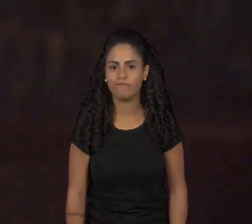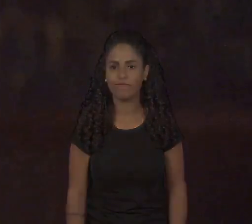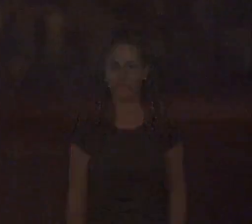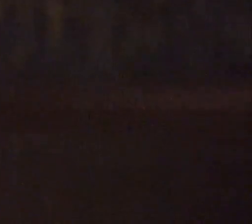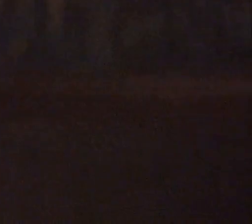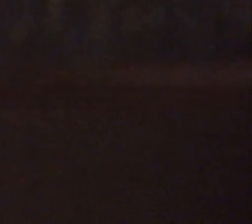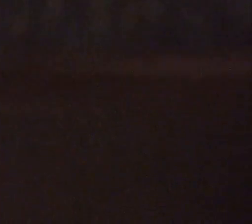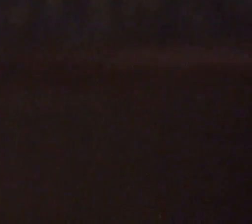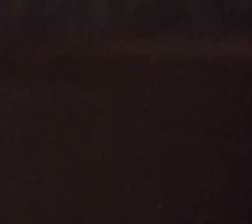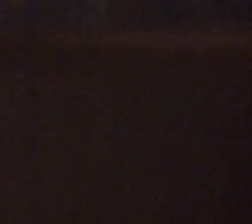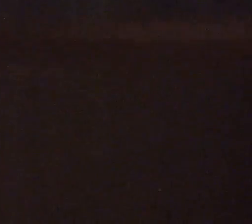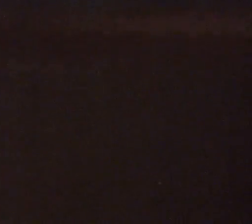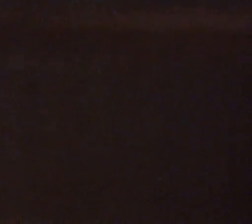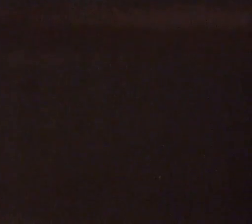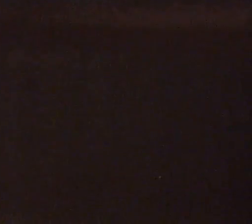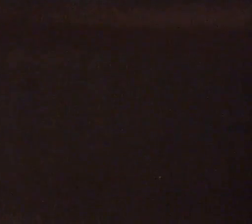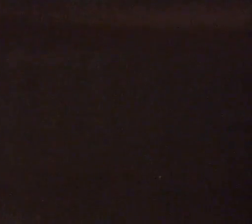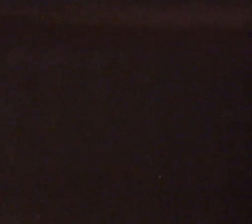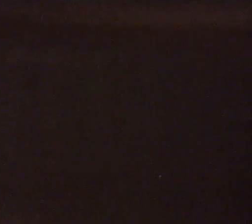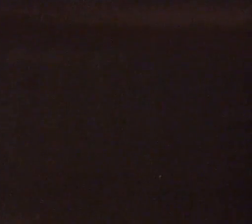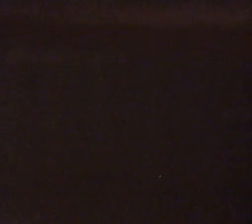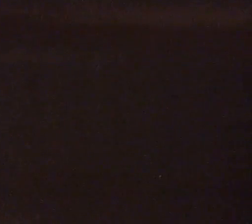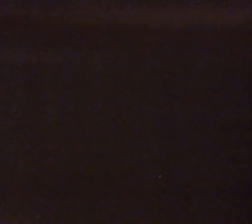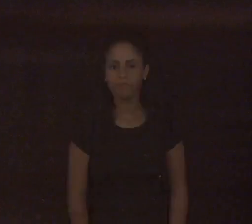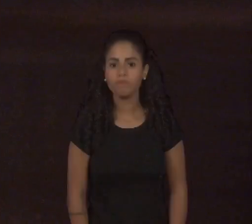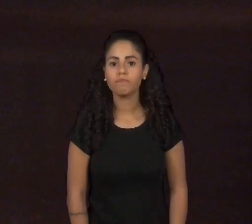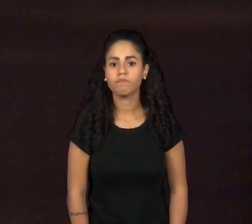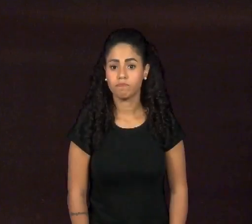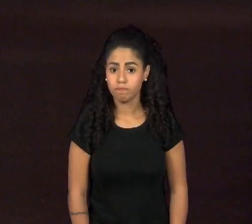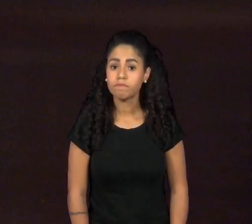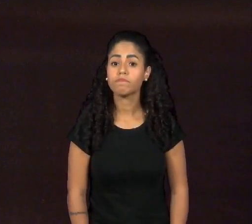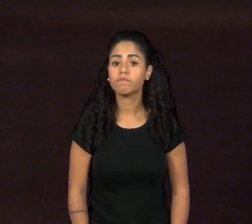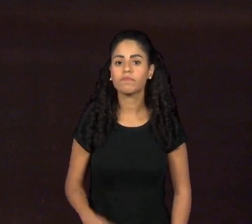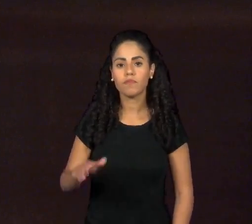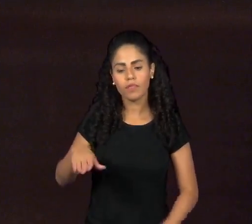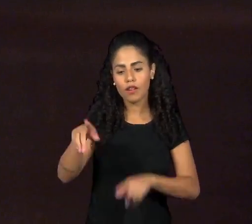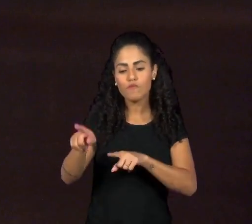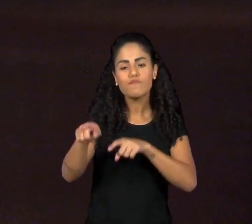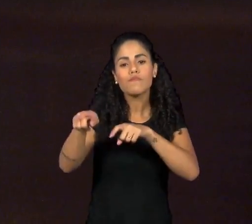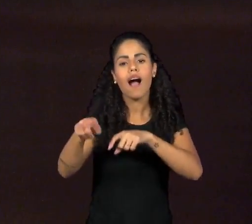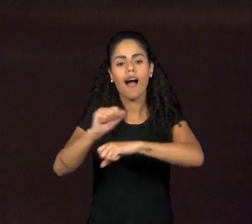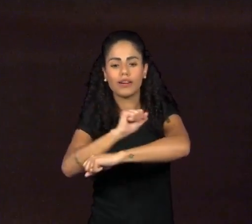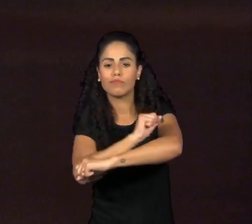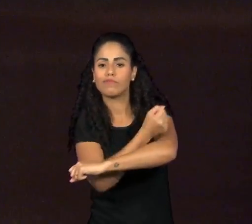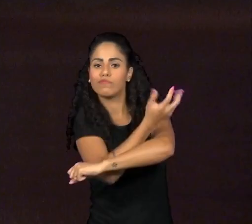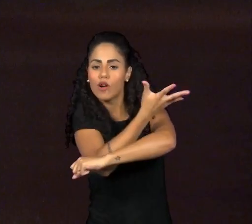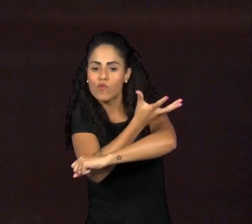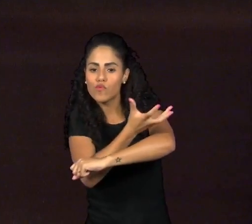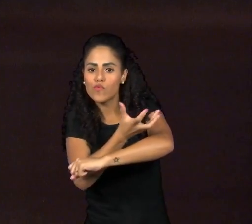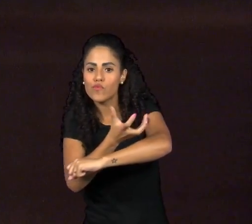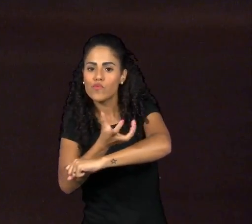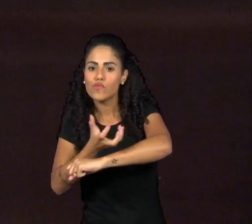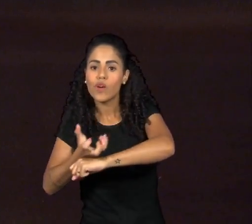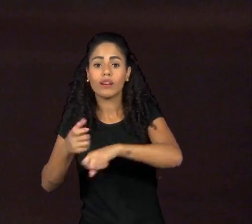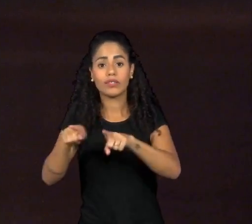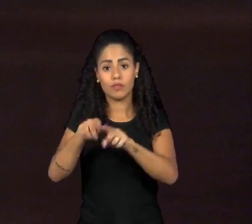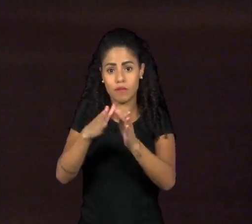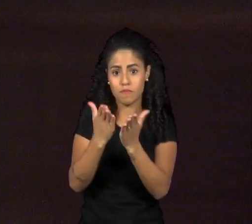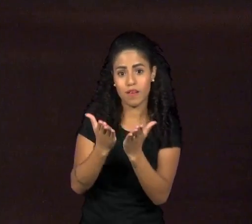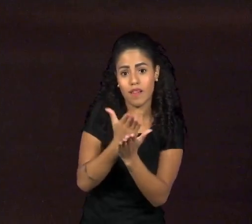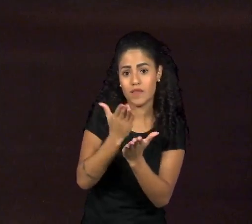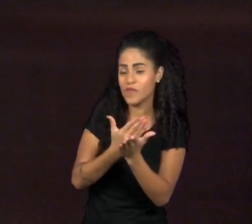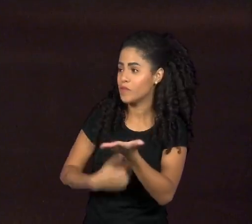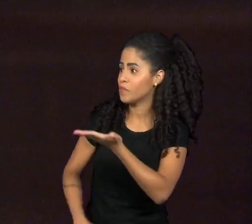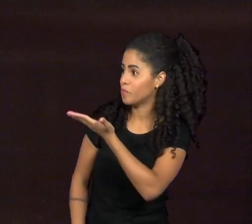No Guia de Campo dos Campos de Piratininga, ou O que sobrou do Cerrado